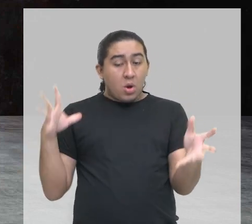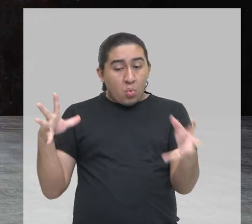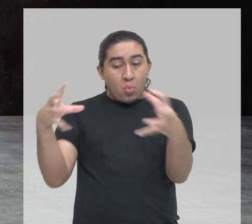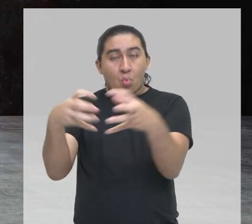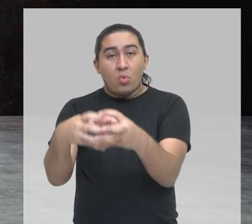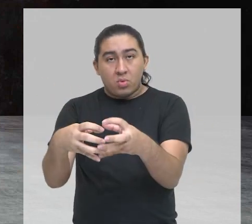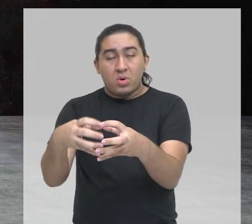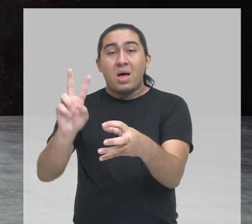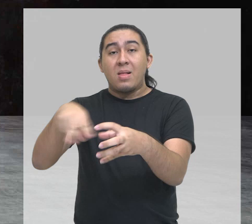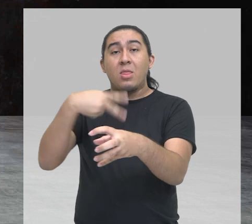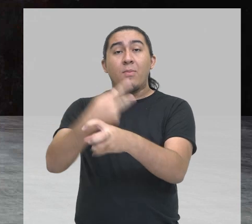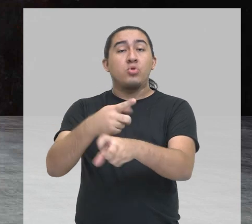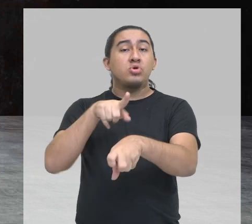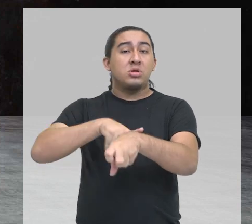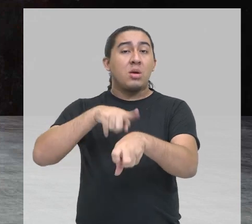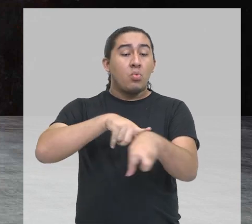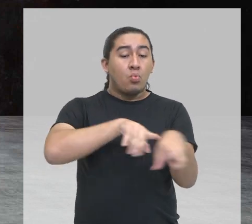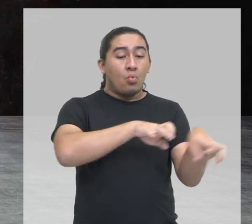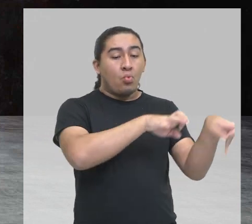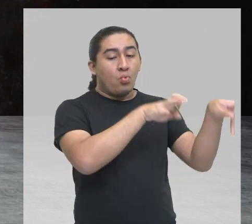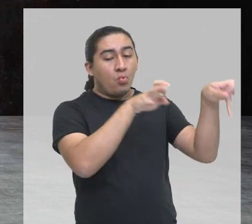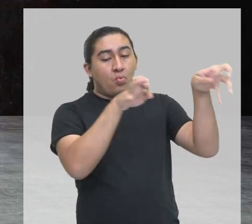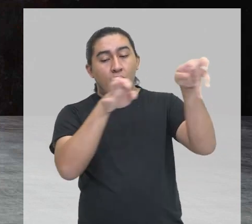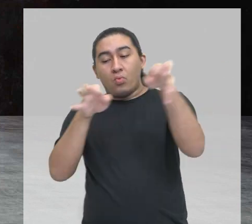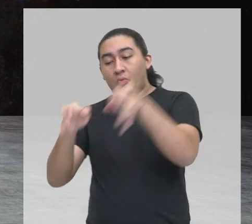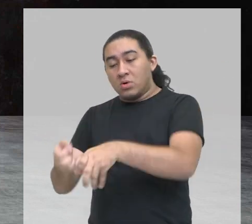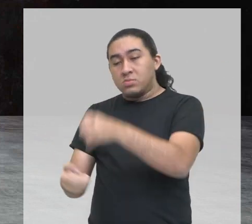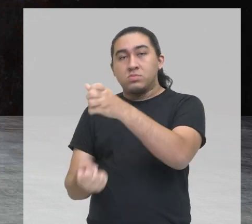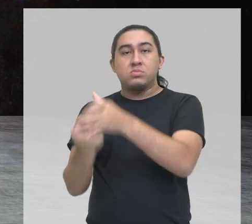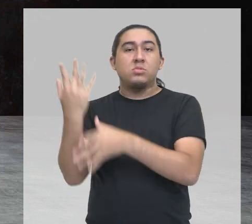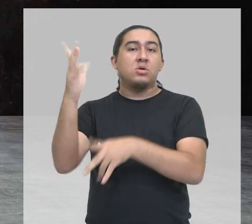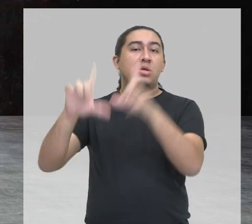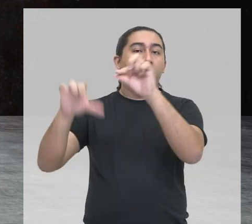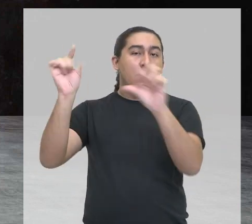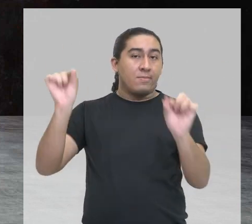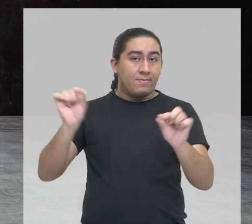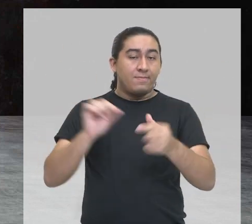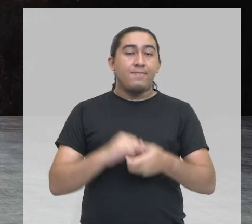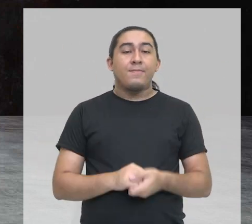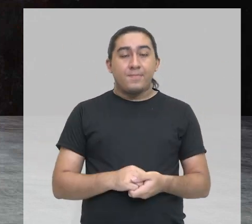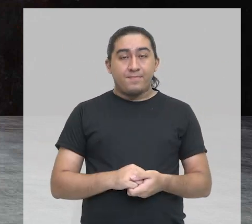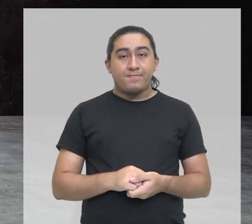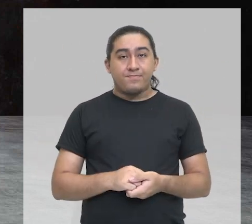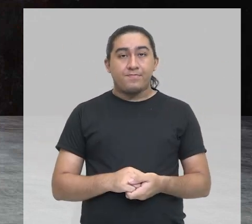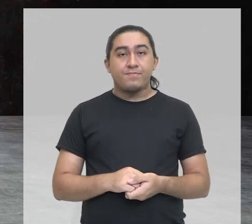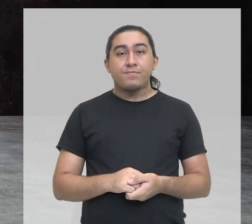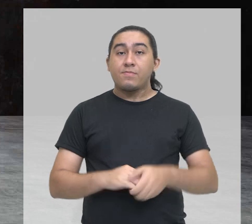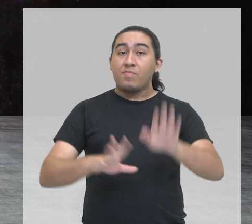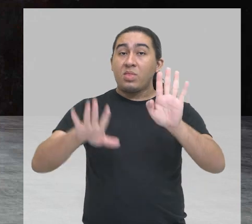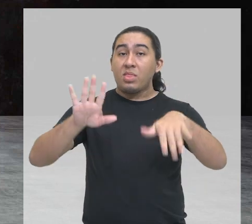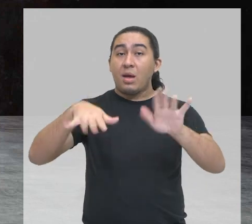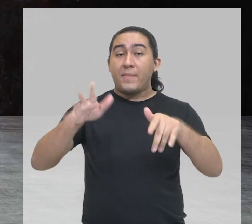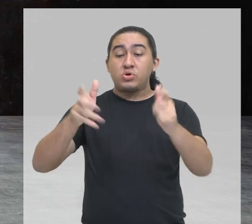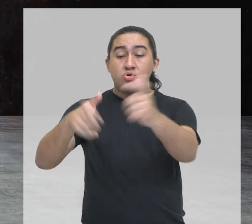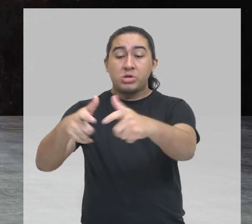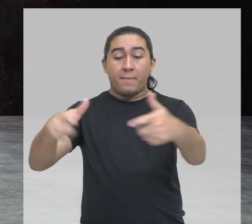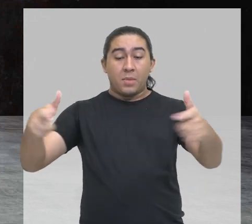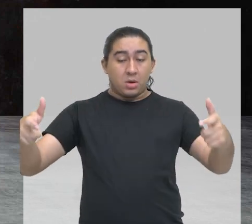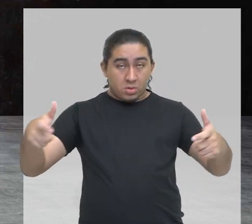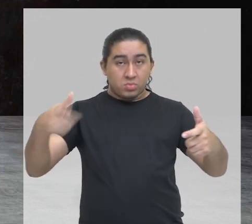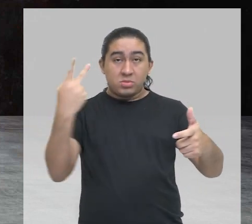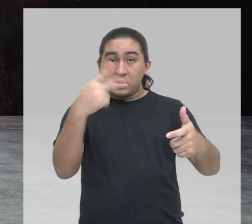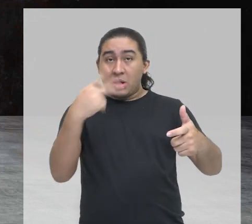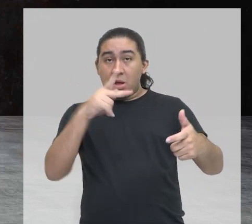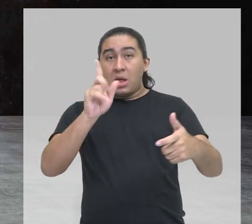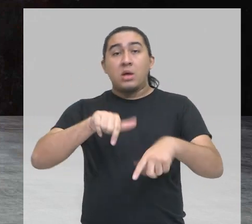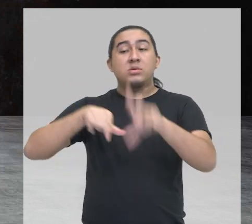e depois de um certo tempo irão formar uma estrela, certo? Então, dependendo do tamanho da nebulosa,